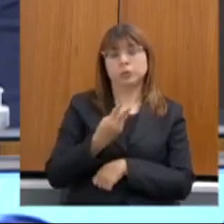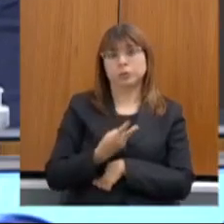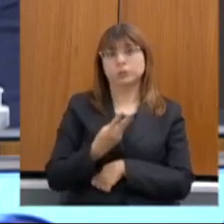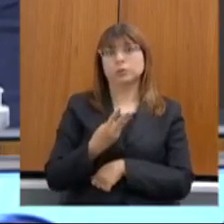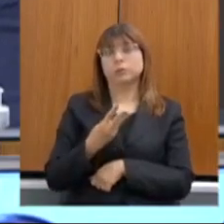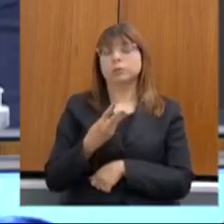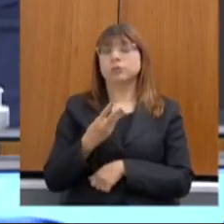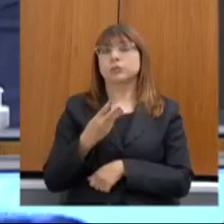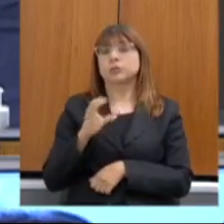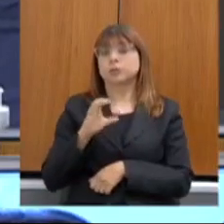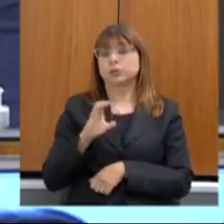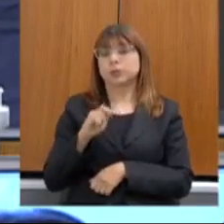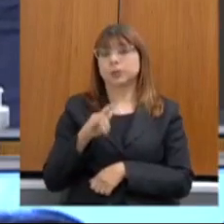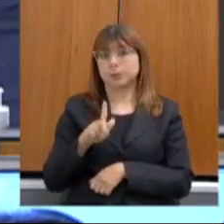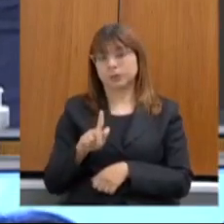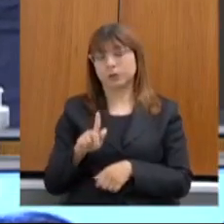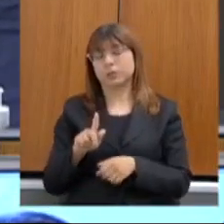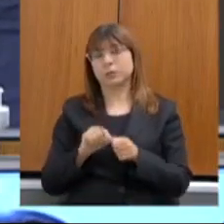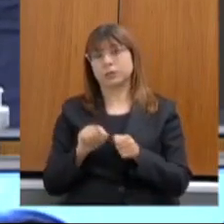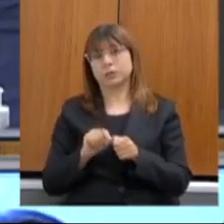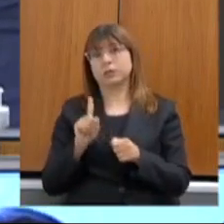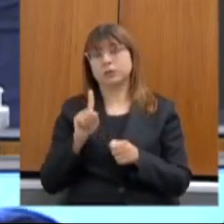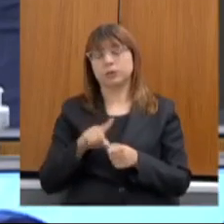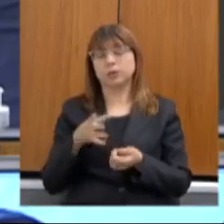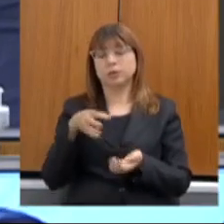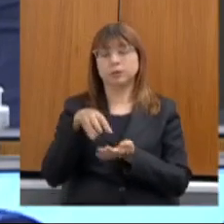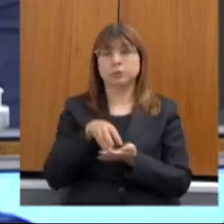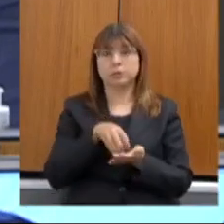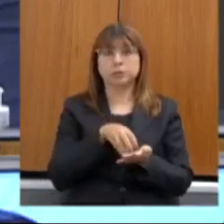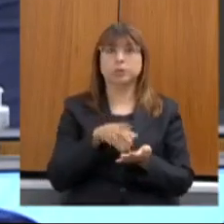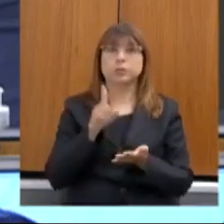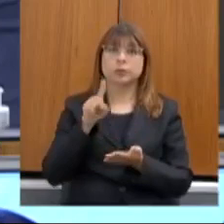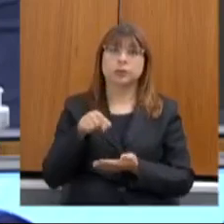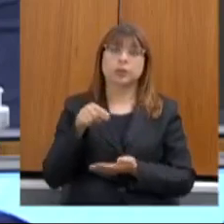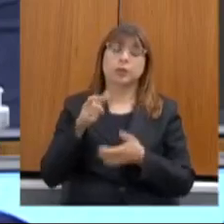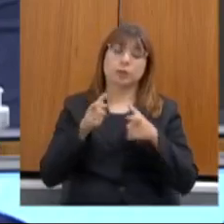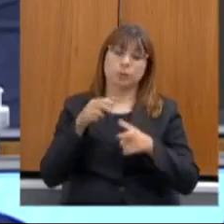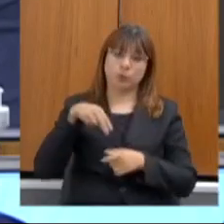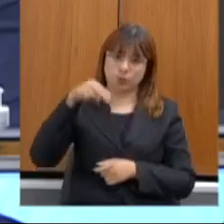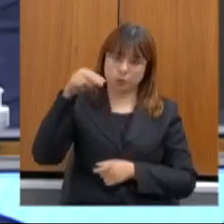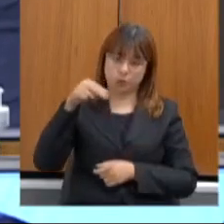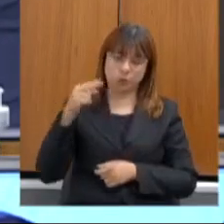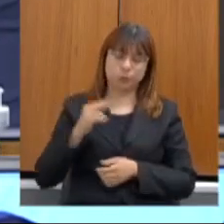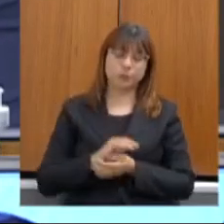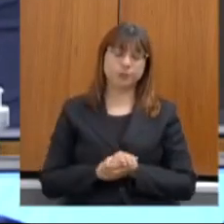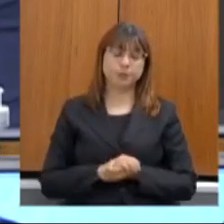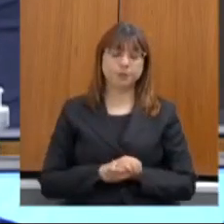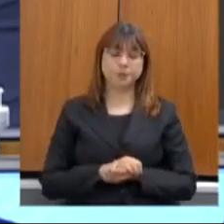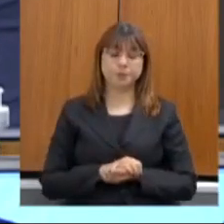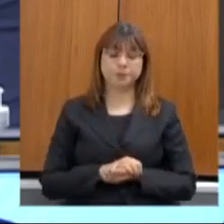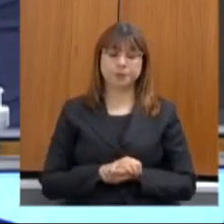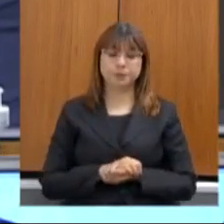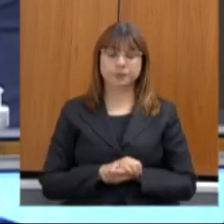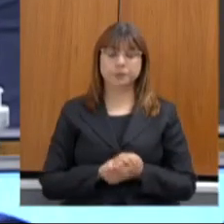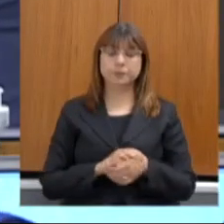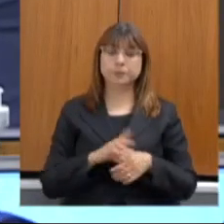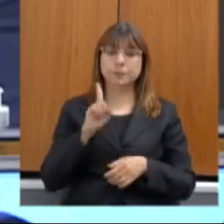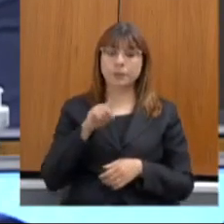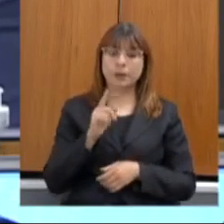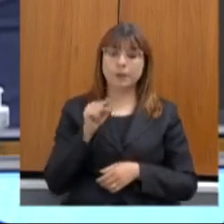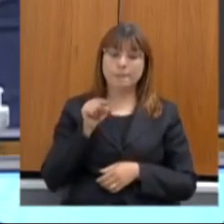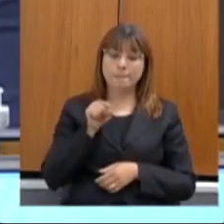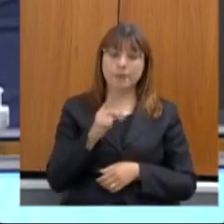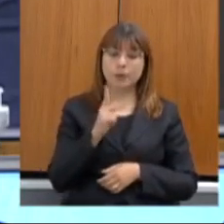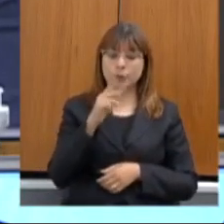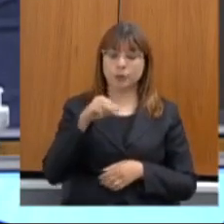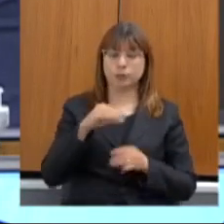acender que vai fazer né em termos de subestação vai ser na região norte e Nordeste serão mil km